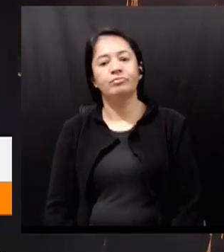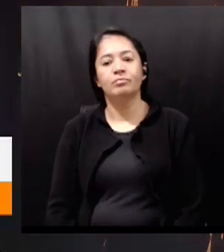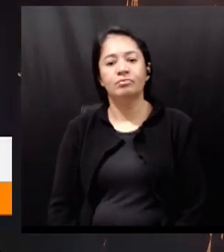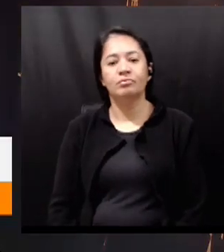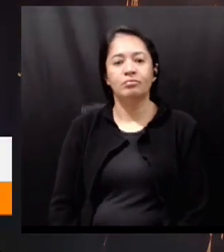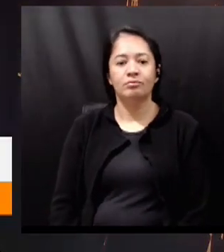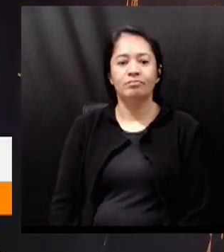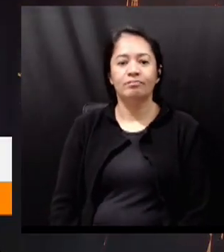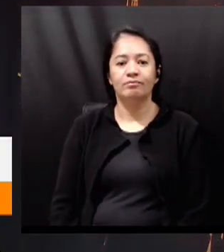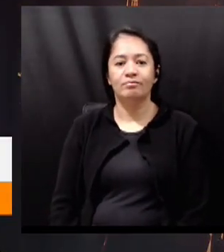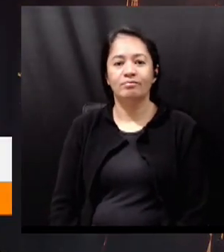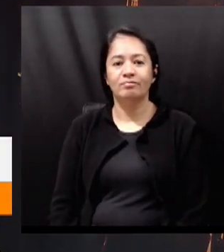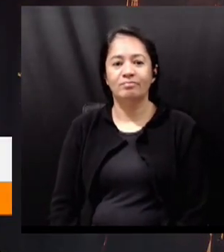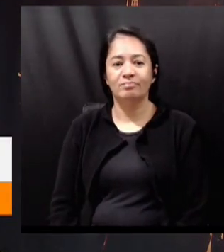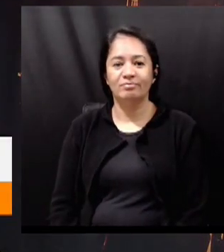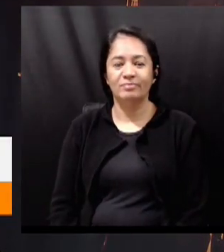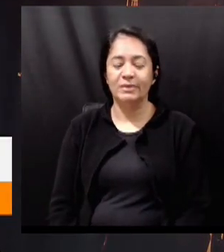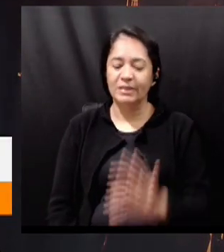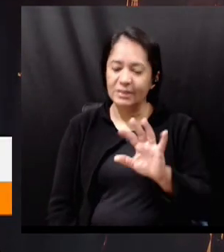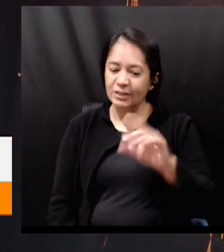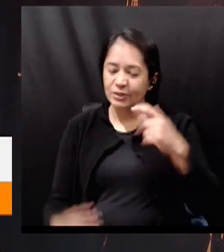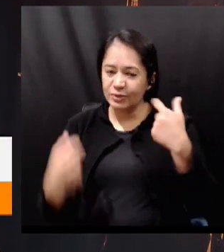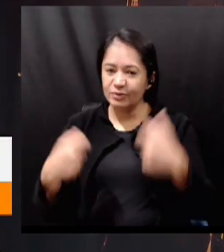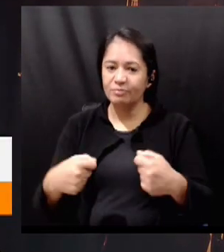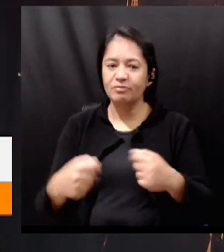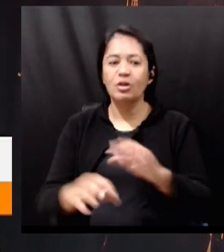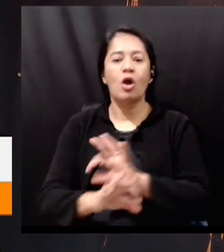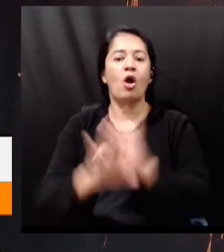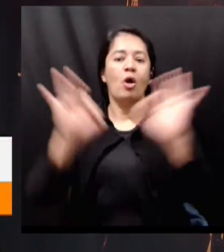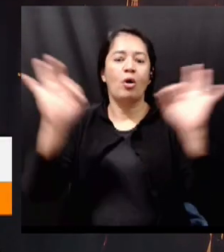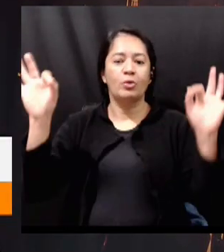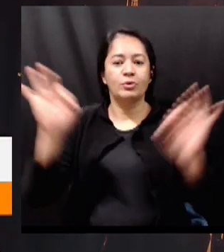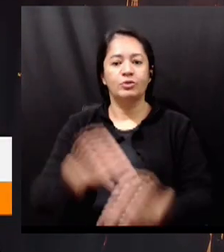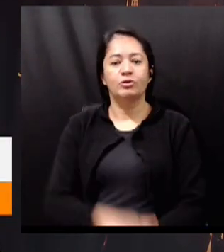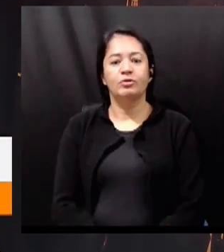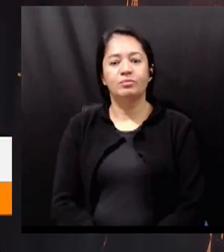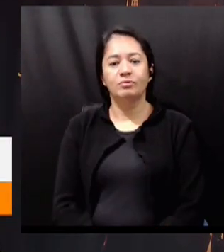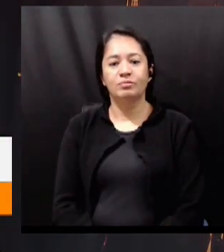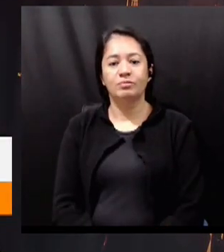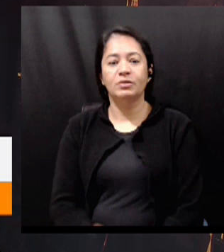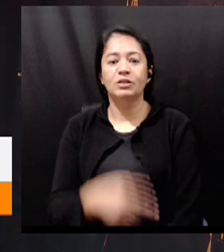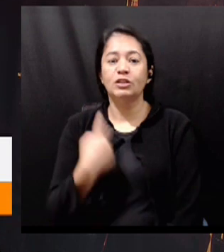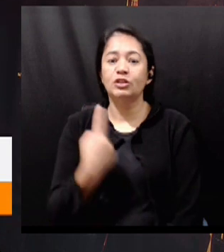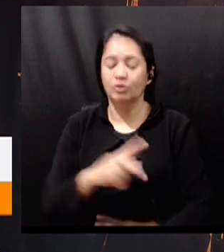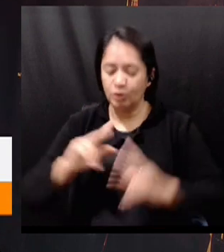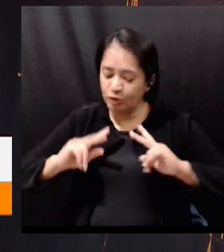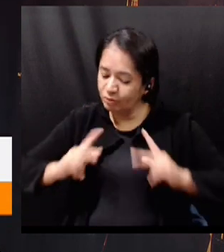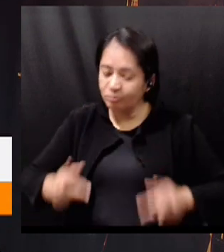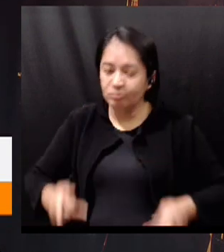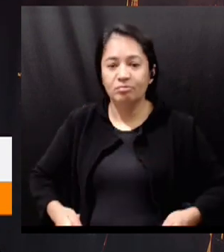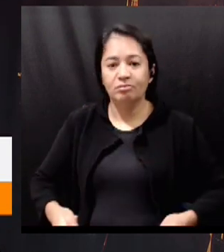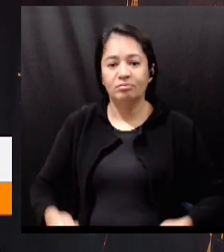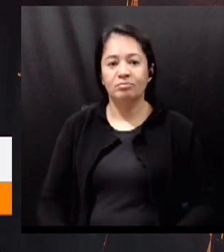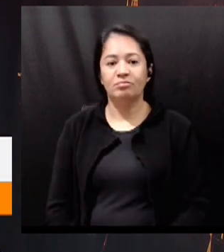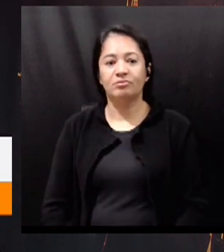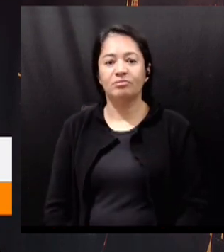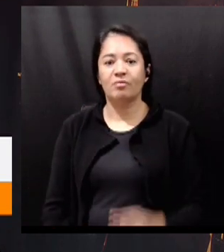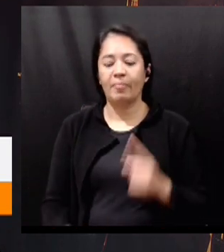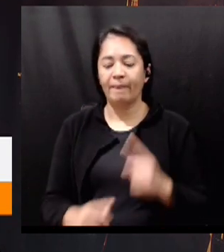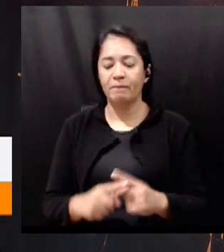E É está necessário. e está tudo bem, né, nós somos seres humanos e a automatização desse mundo,